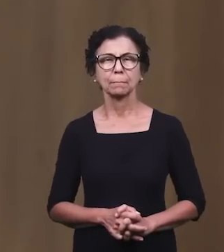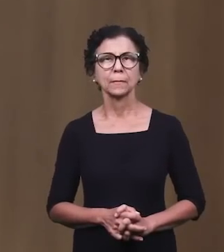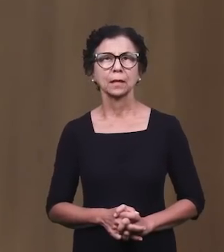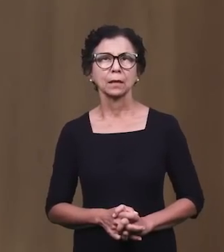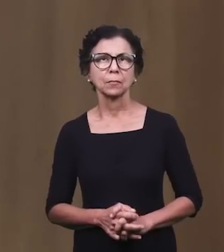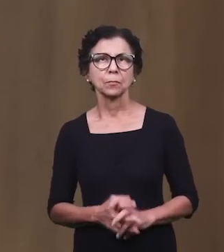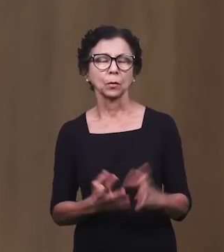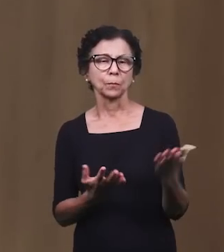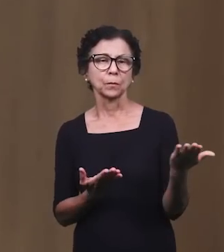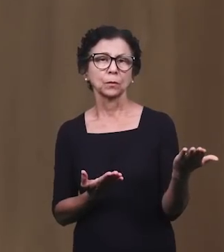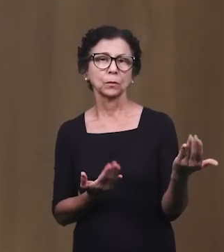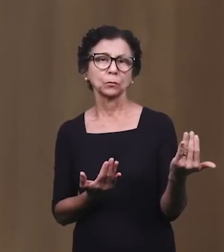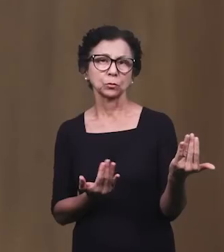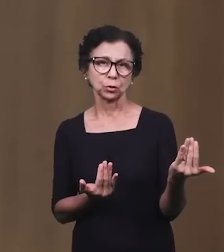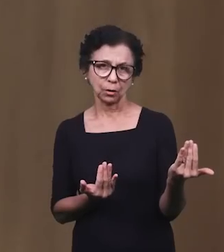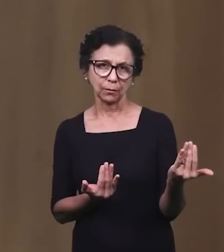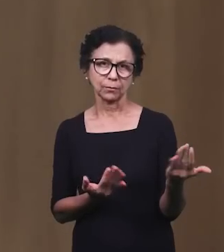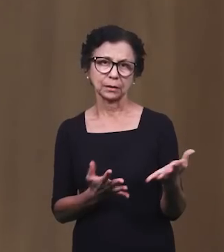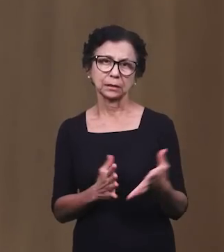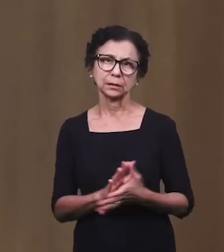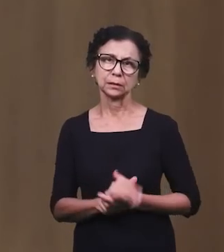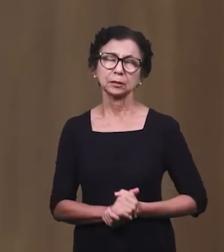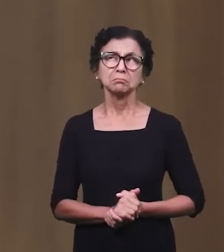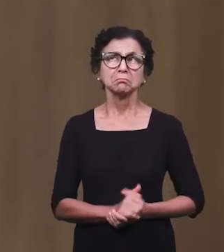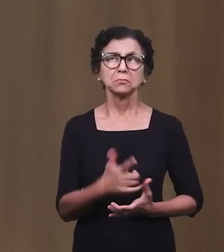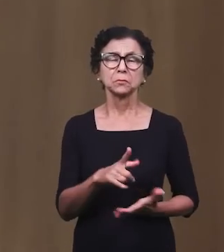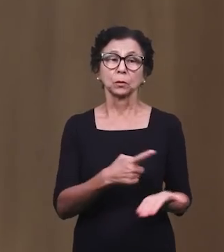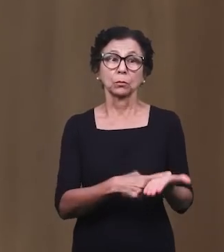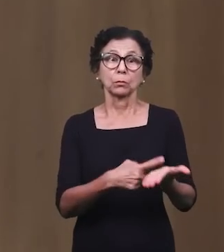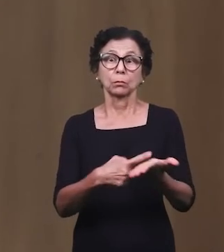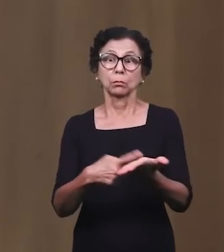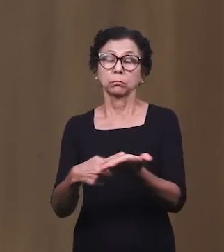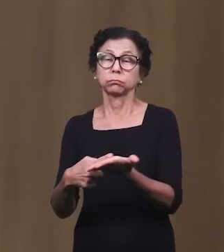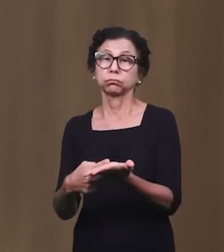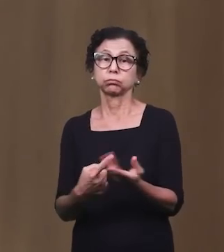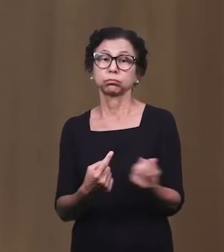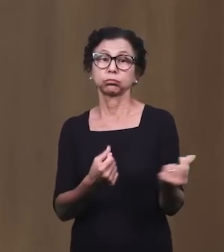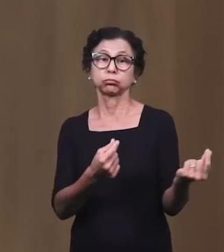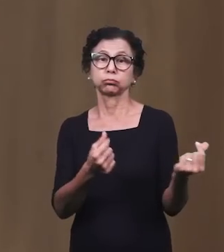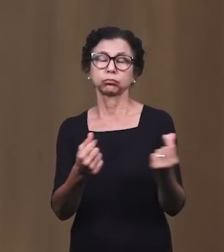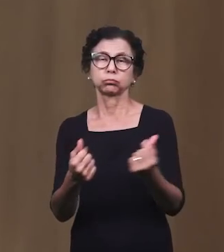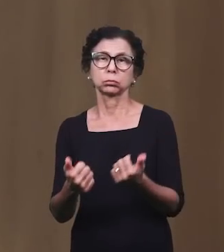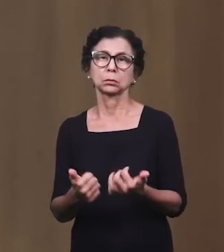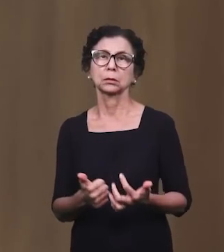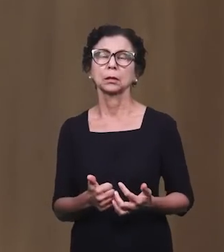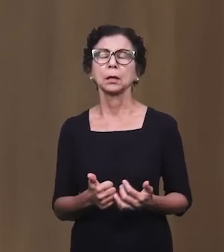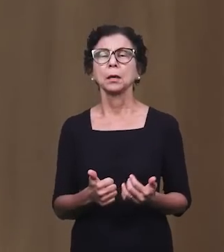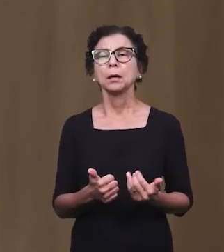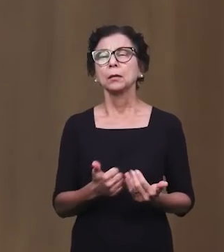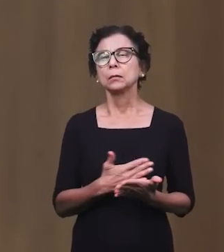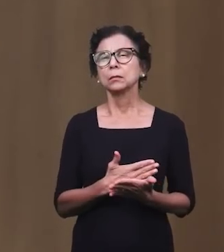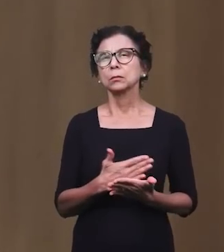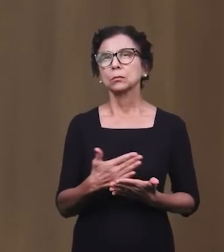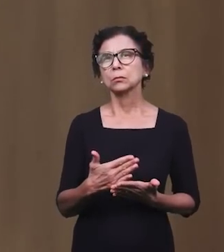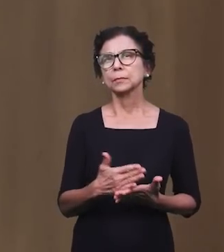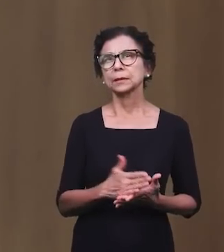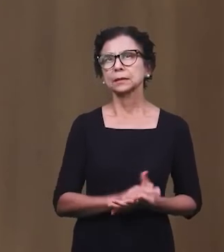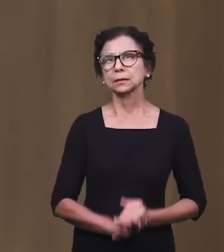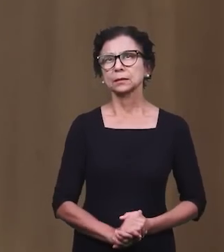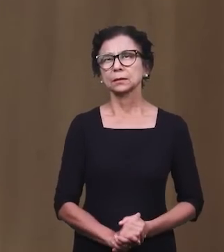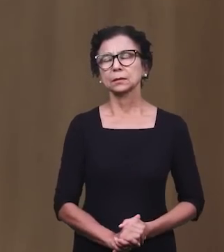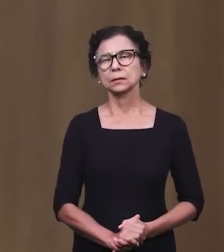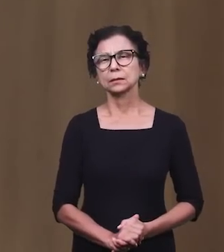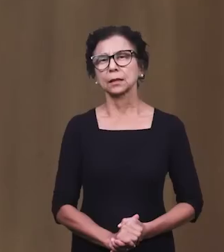embora muitos jovens ainda não tenham muitos compromissos financeiros, deve-se começar por realizando